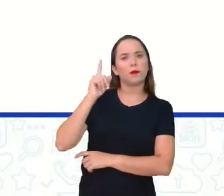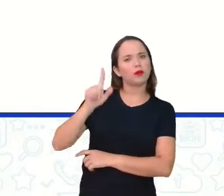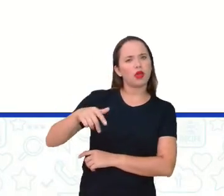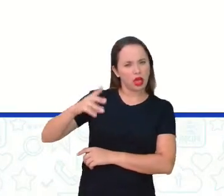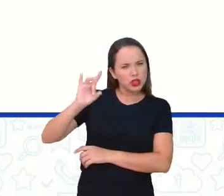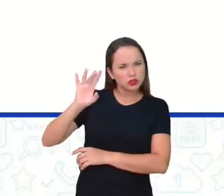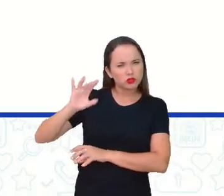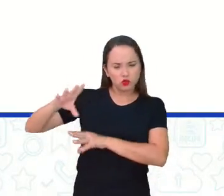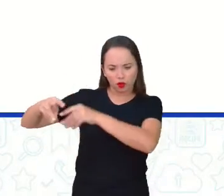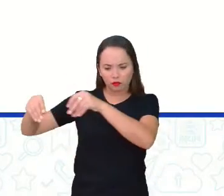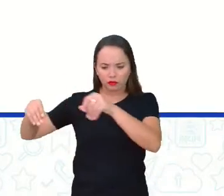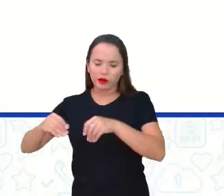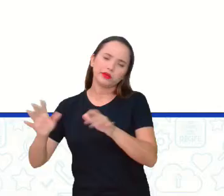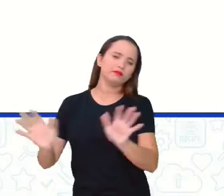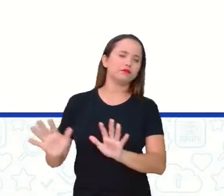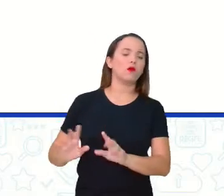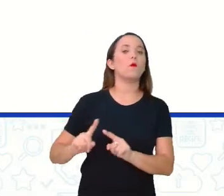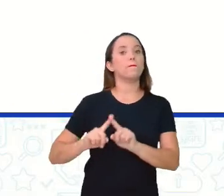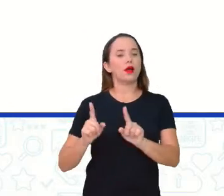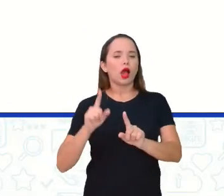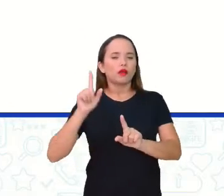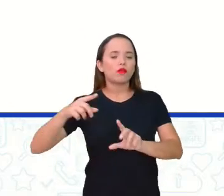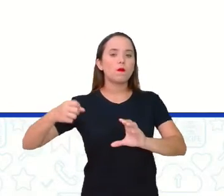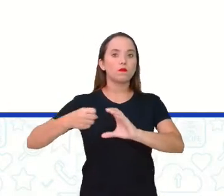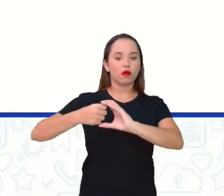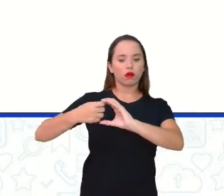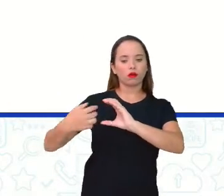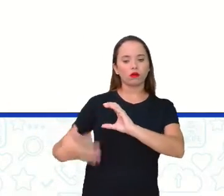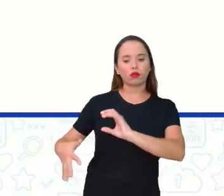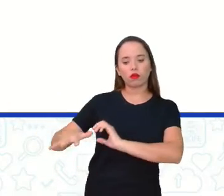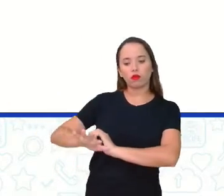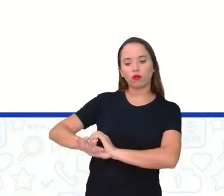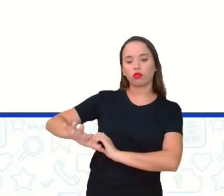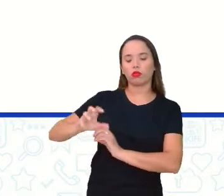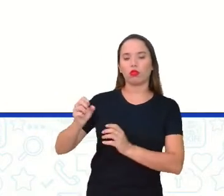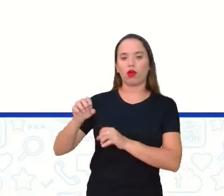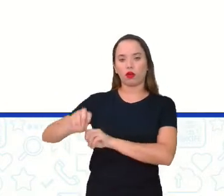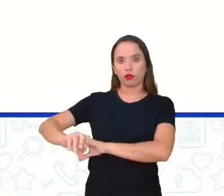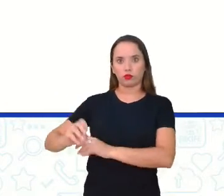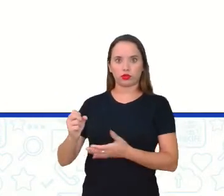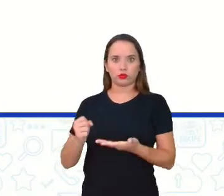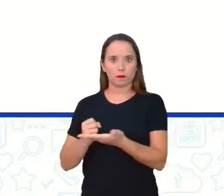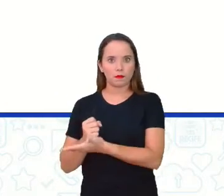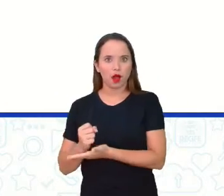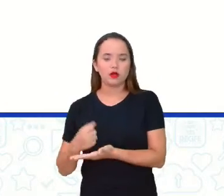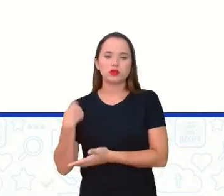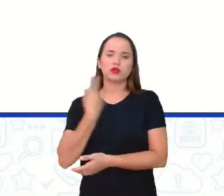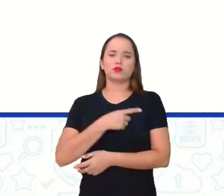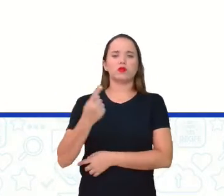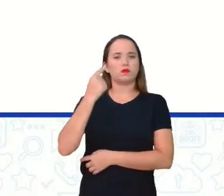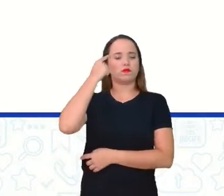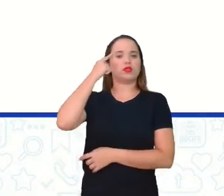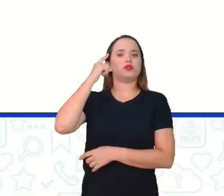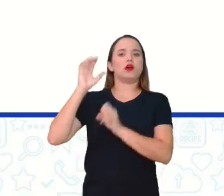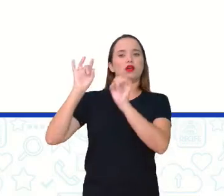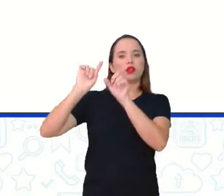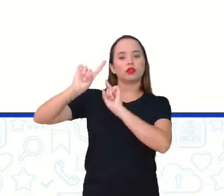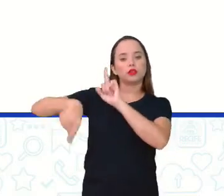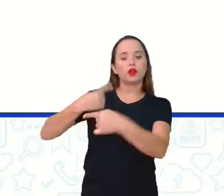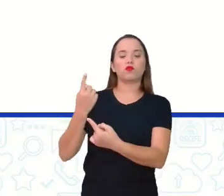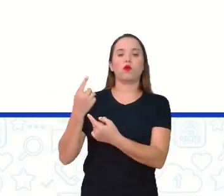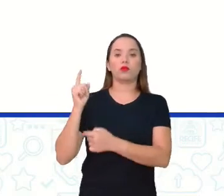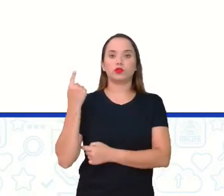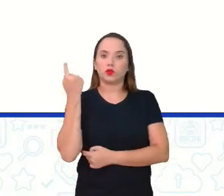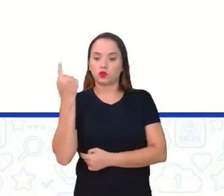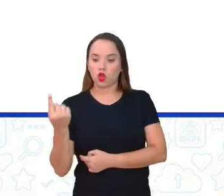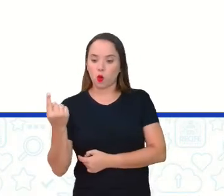uma característica do estudo das funções na educação básica é se preocupar com a transformação de uma coisa